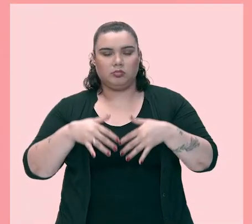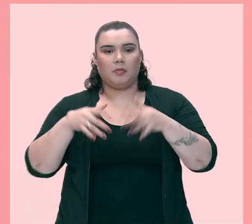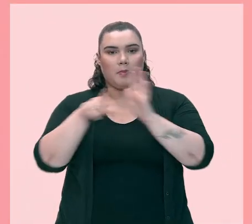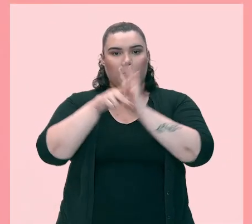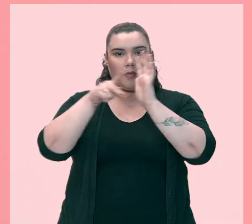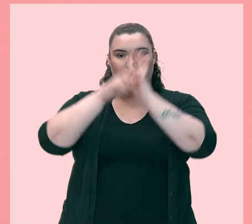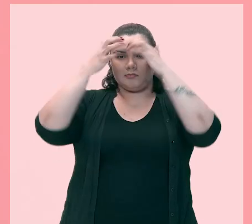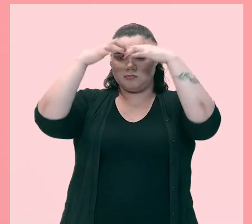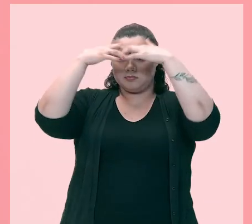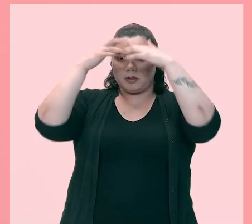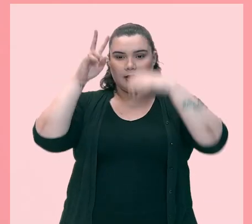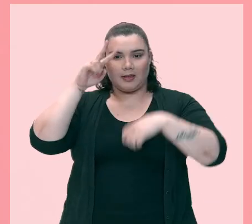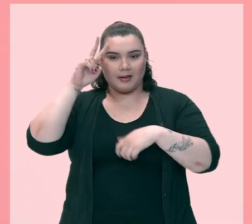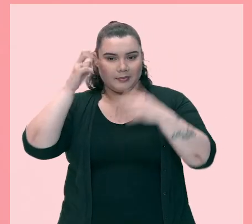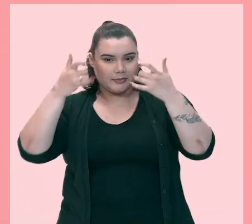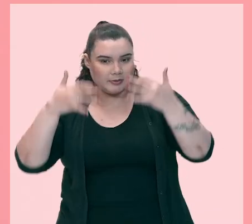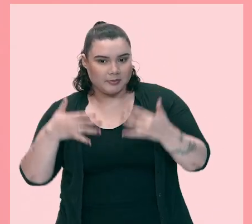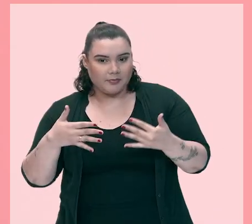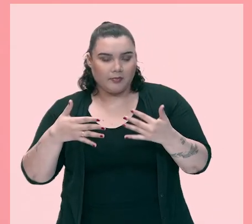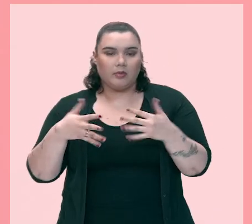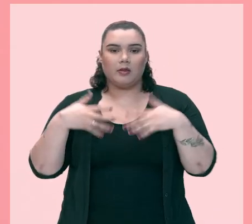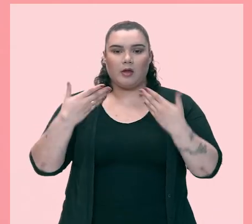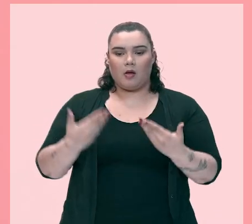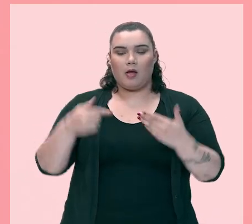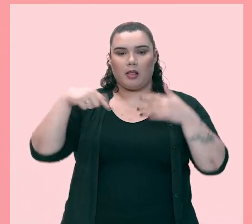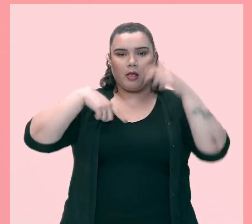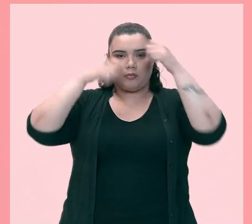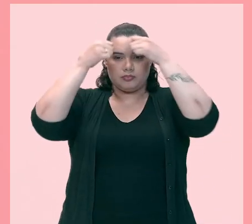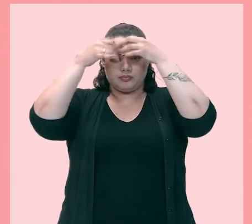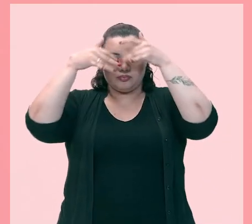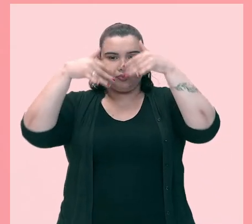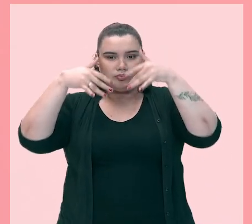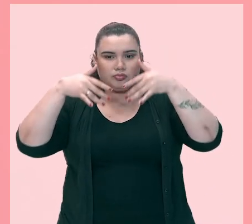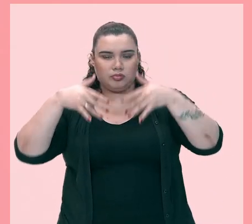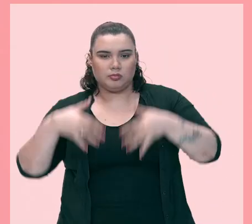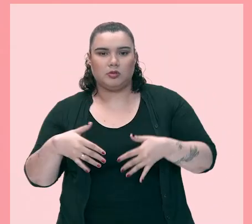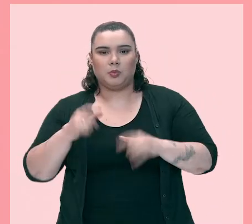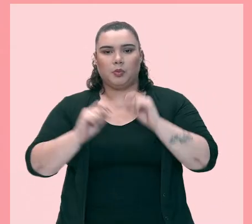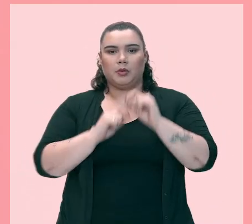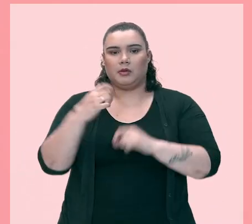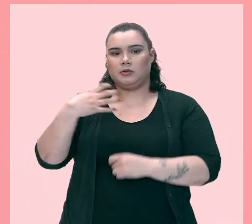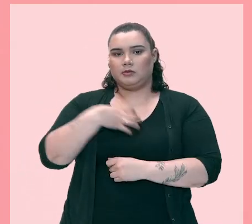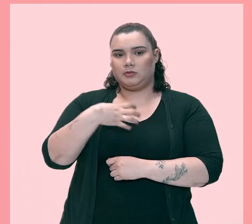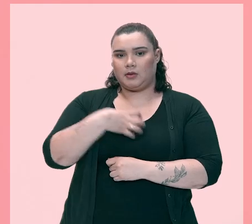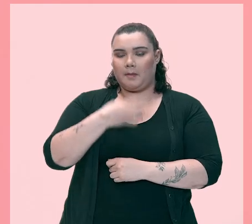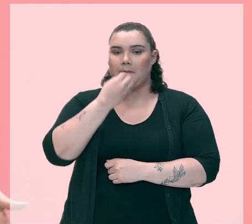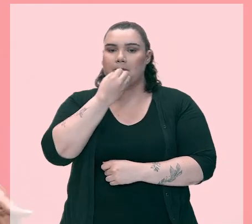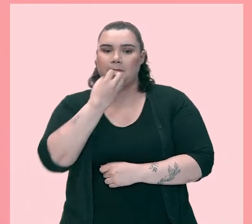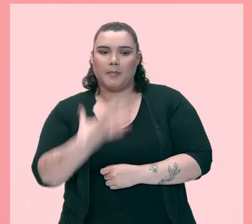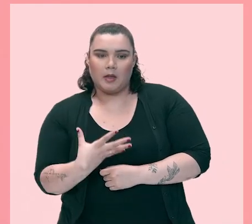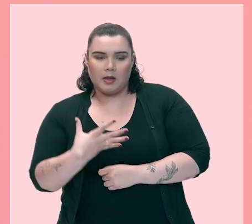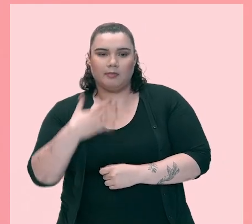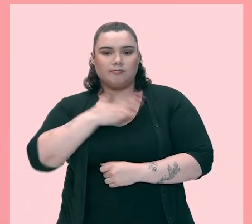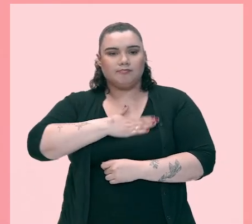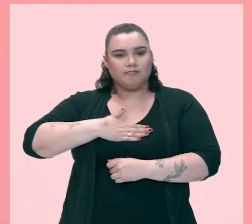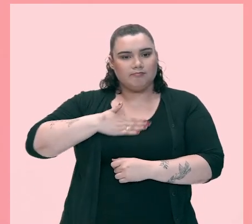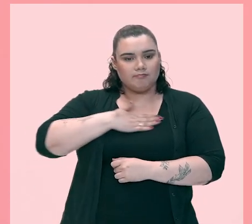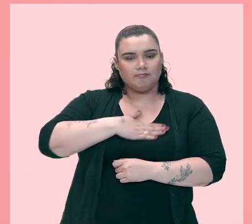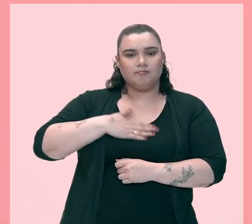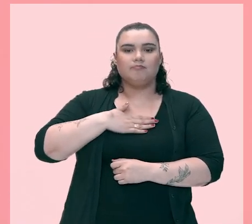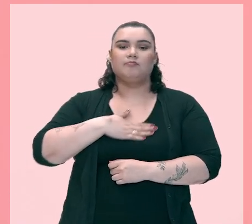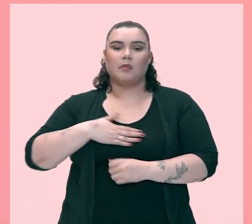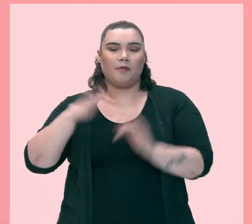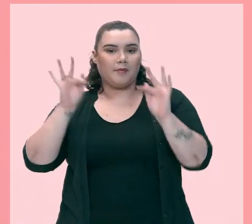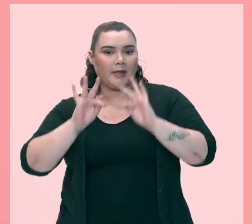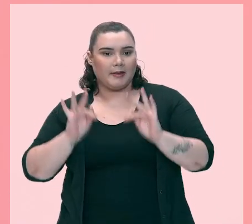lá na glândula hipófise, e a partir dessa liberação ela acaba aumentando a sensação de bem-estar, de prazer,